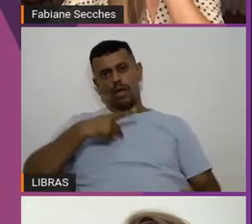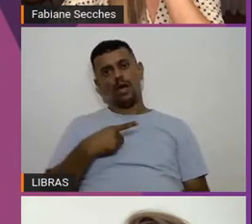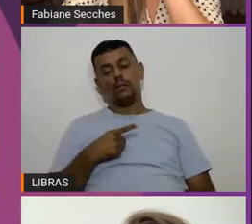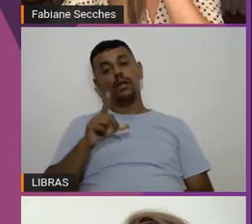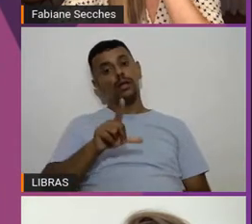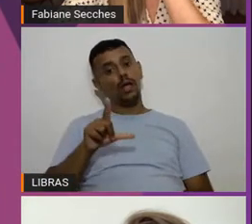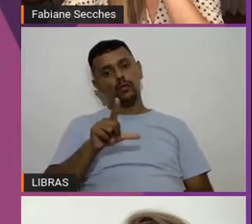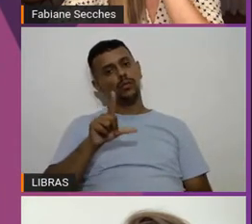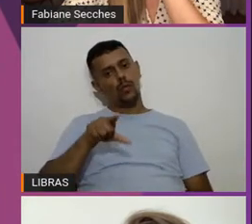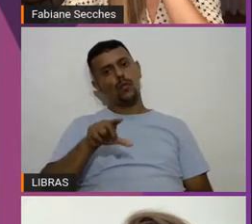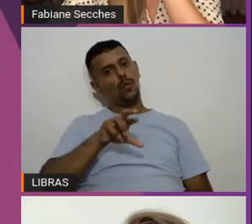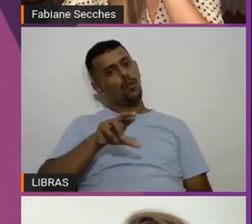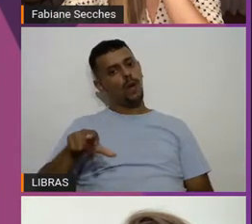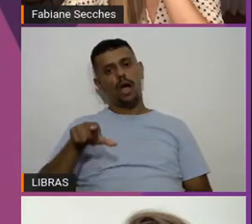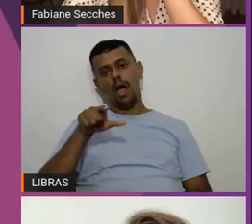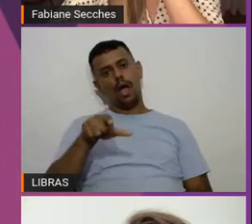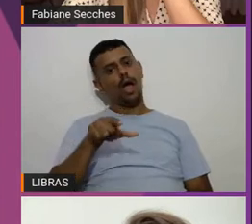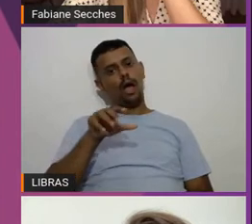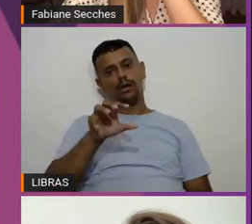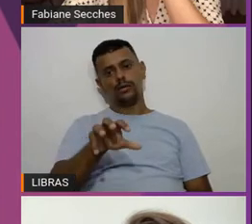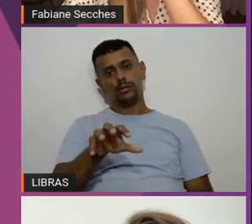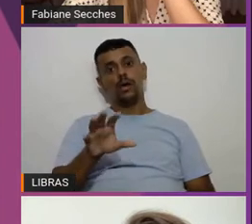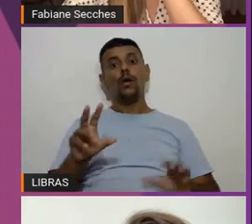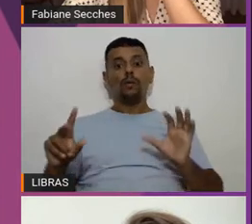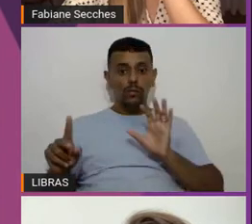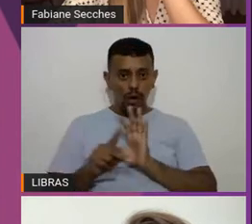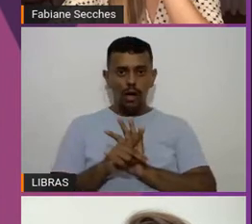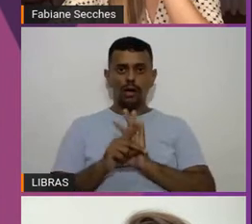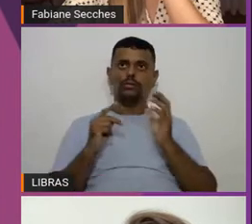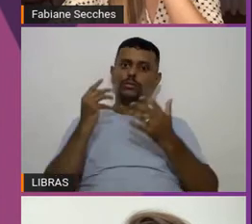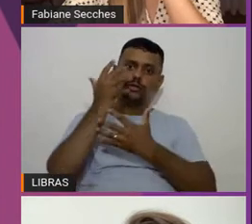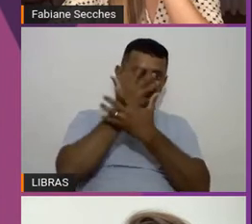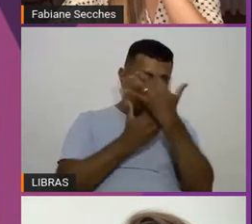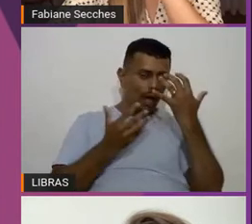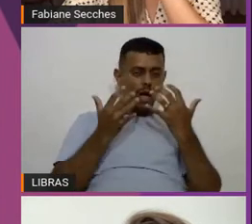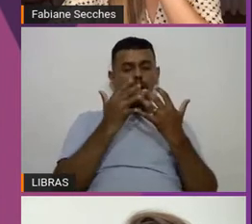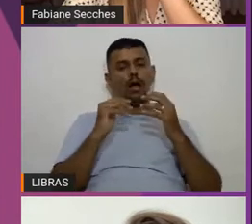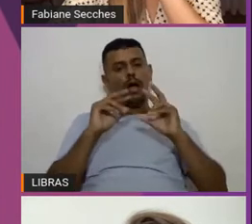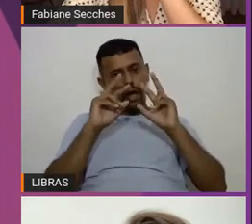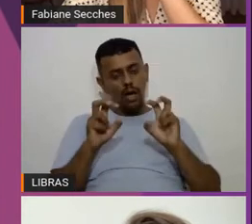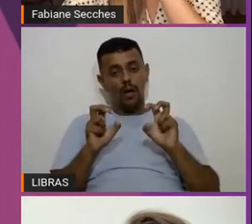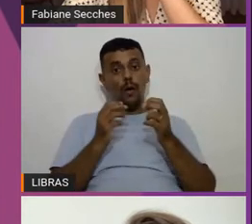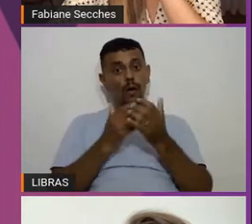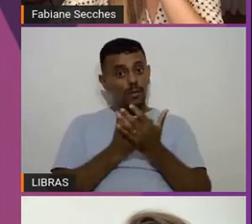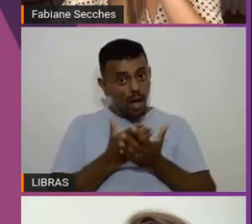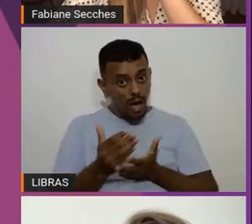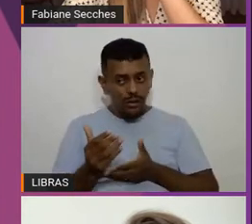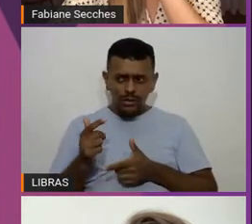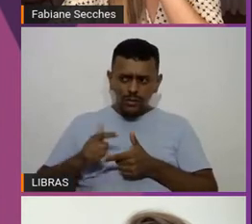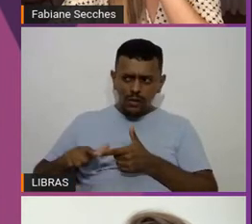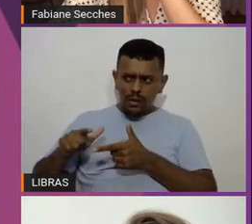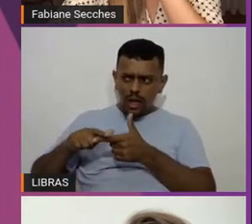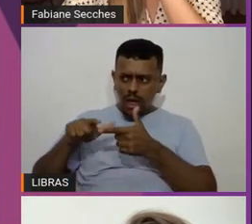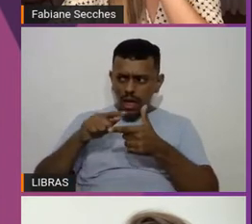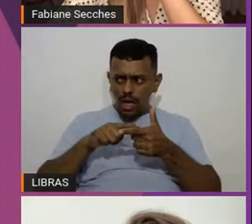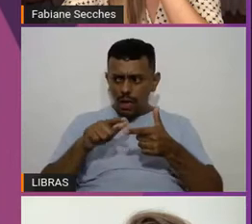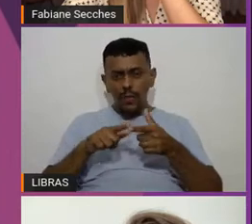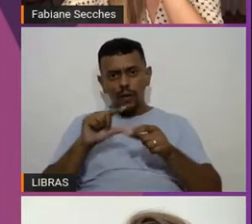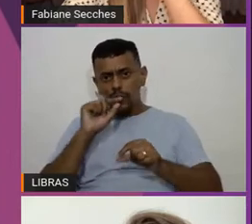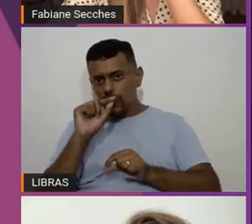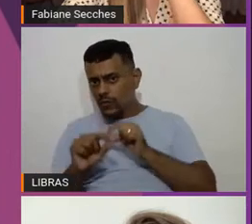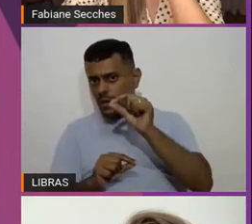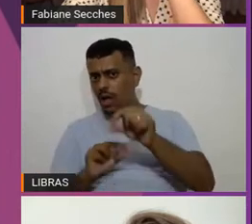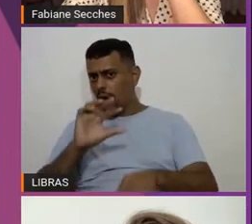então a partir dessa paixão eu tenho problema que eu vejo acontecer lá fora é que eu